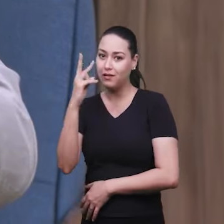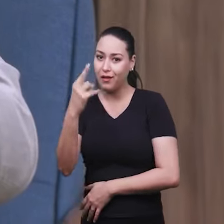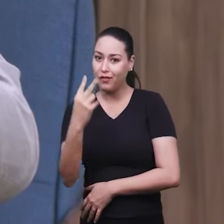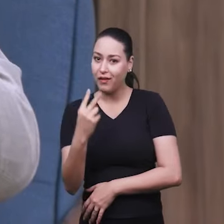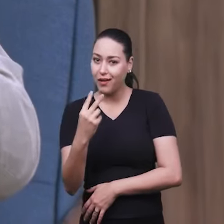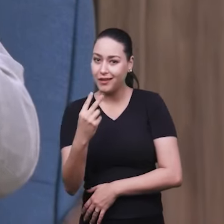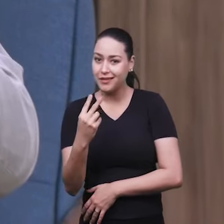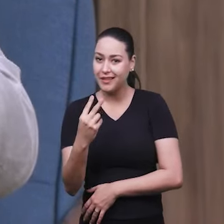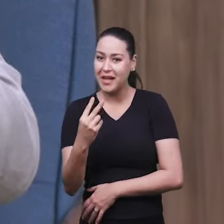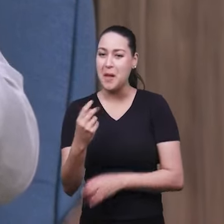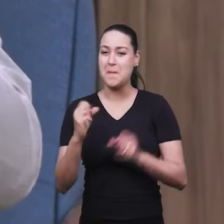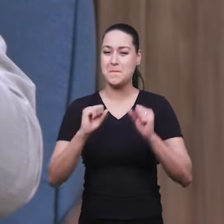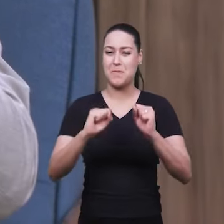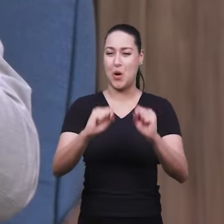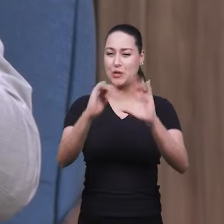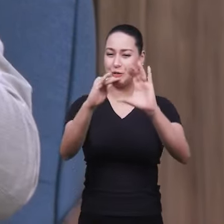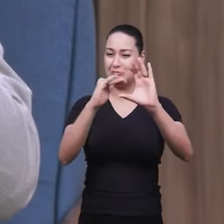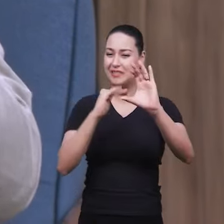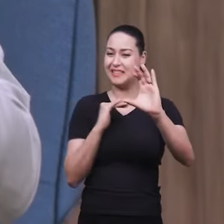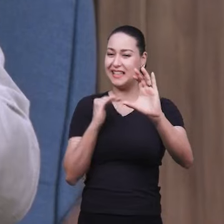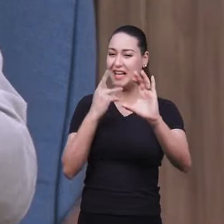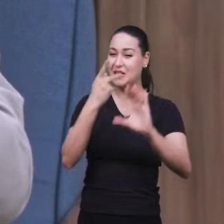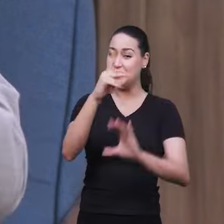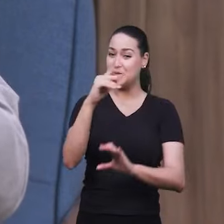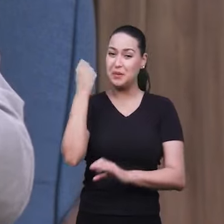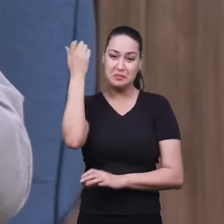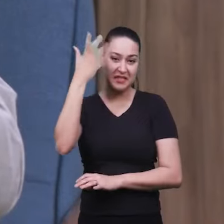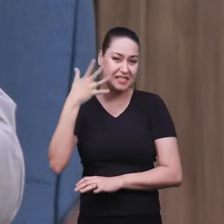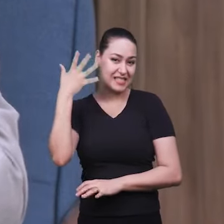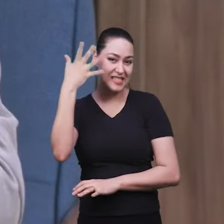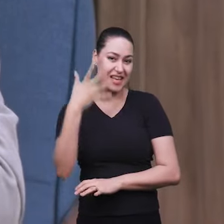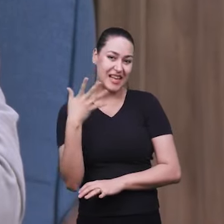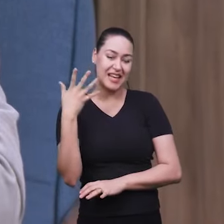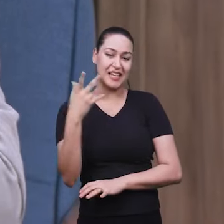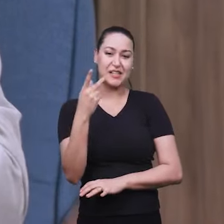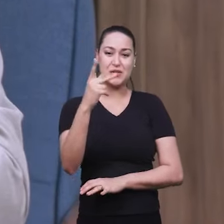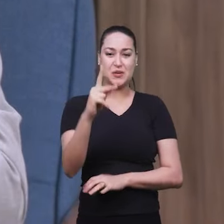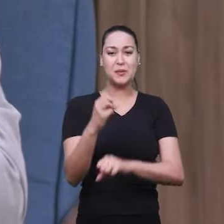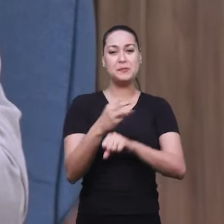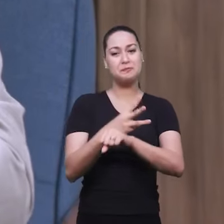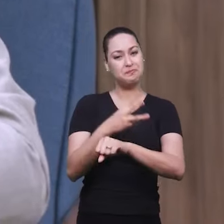assistindo a essa edição, não deixe de nos mandar a sua mensagem, de escrever ou de mandar o vídeo.